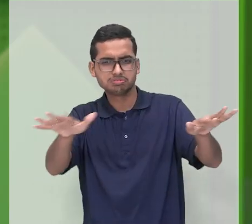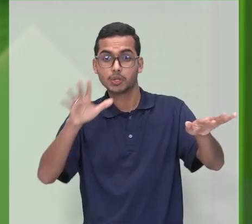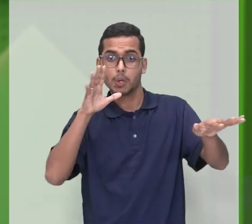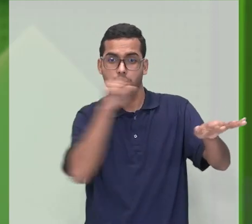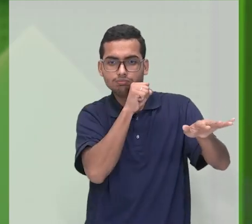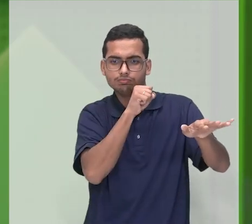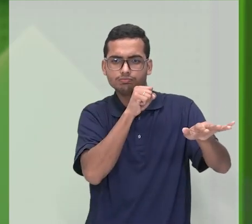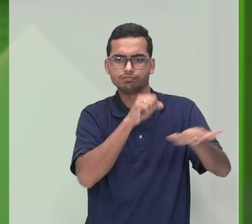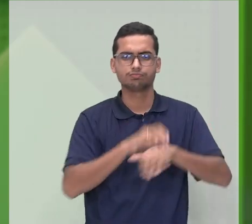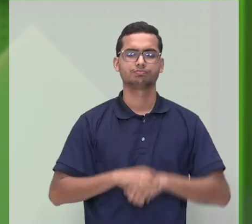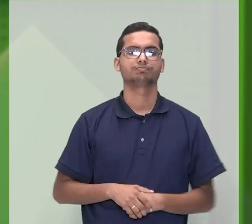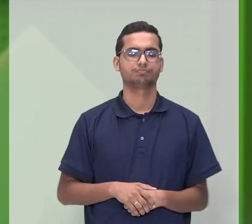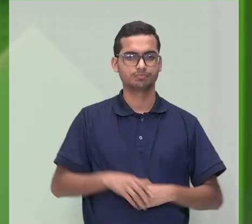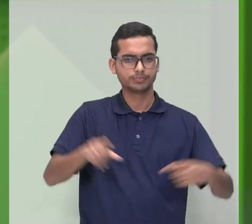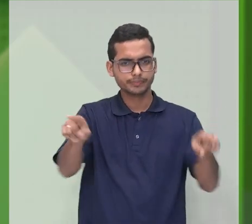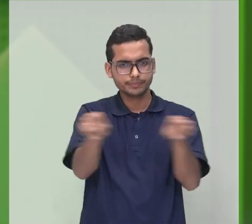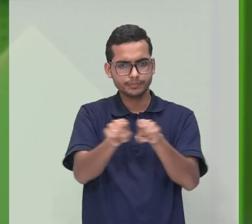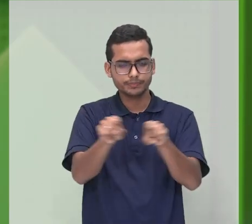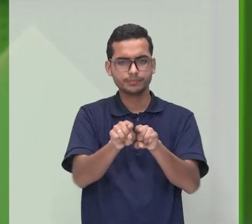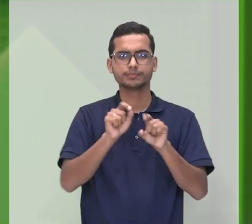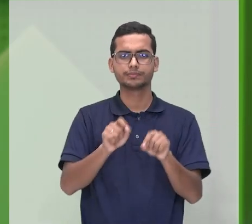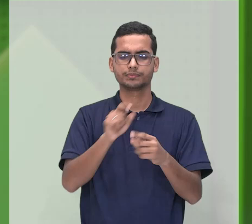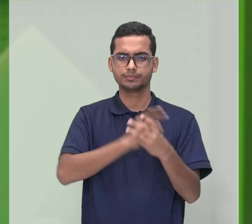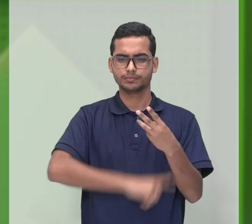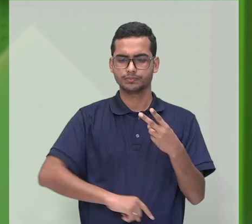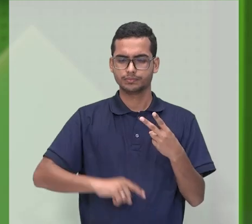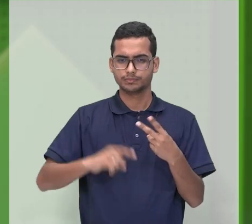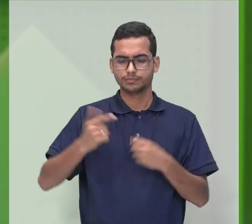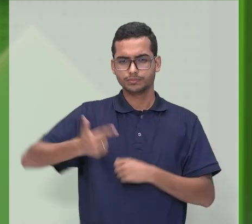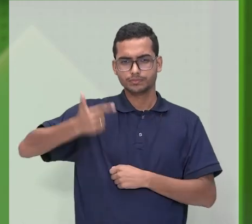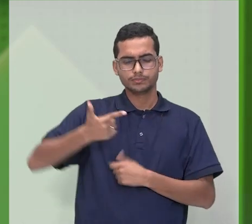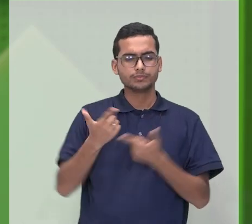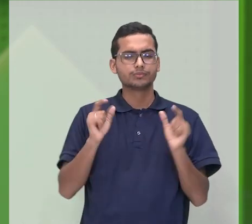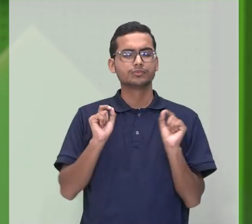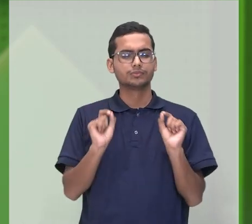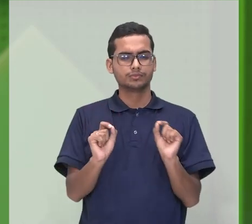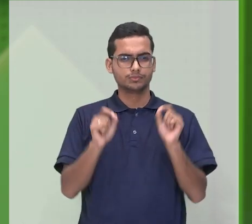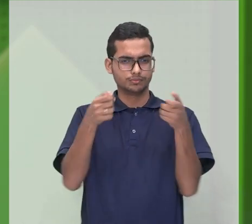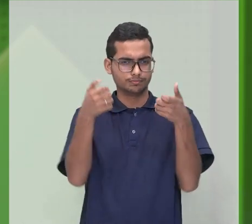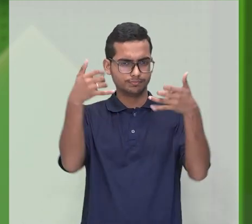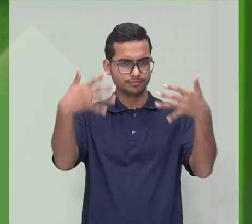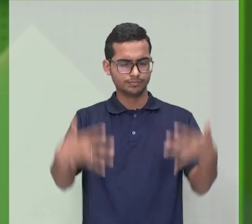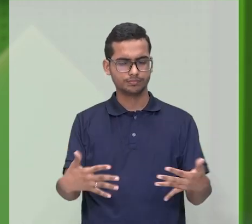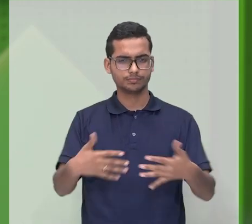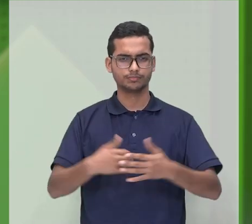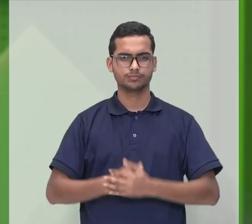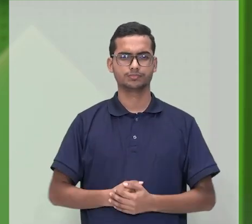rápido, certo? E o nosso segundo tópico vai